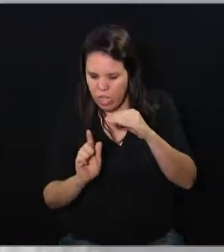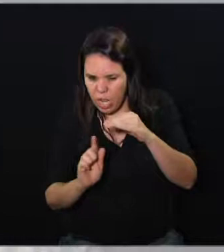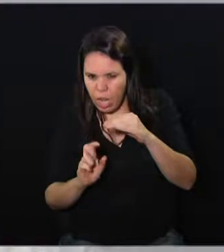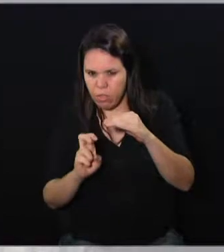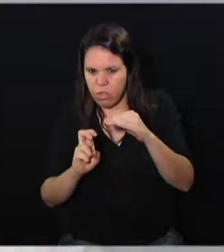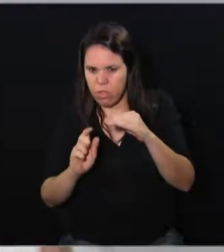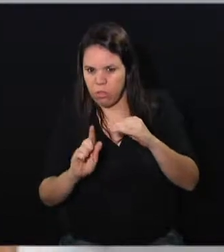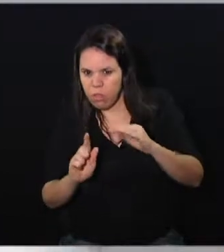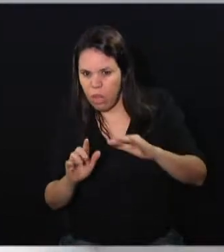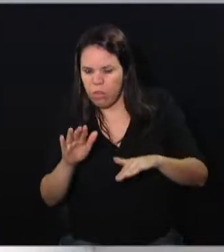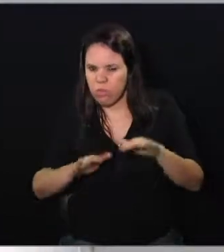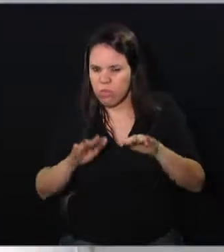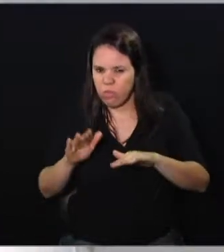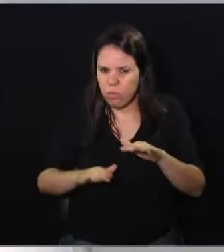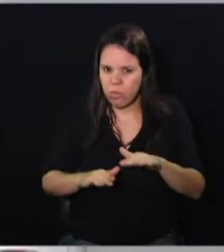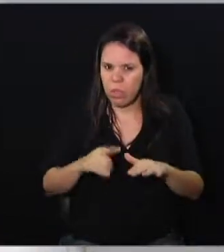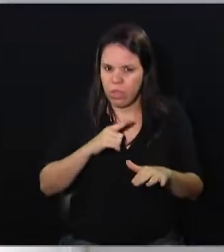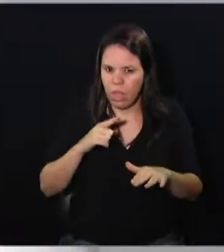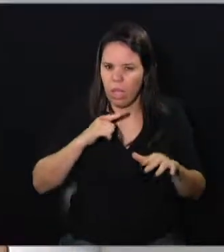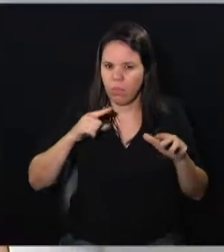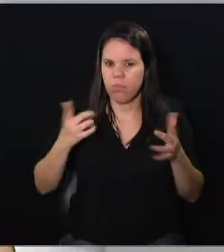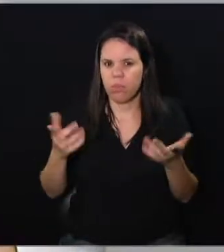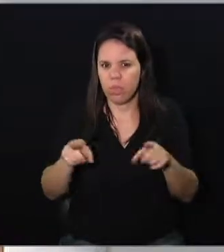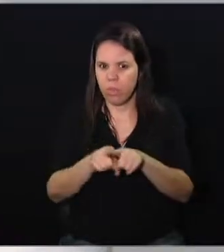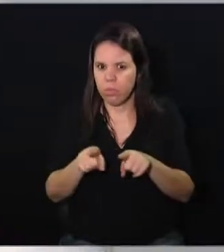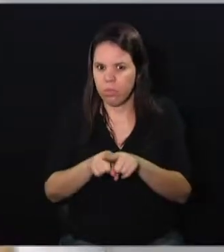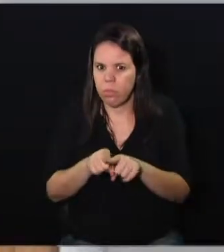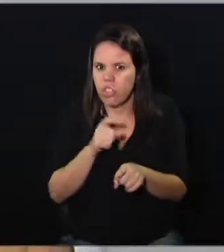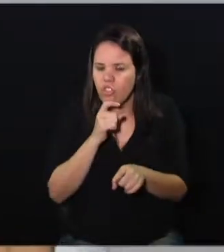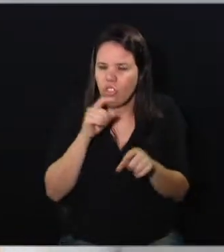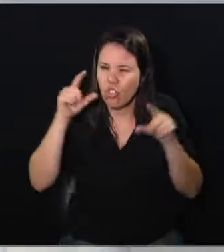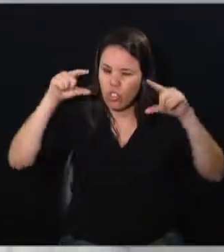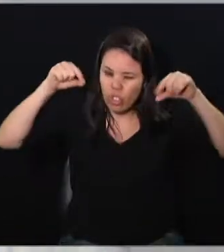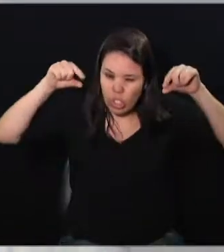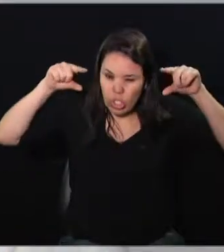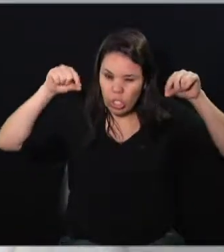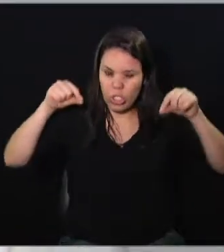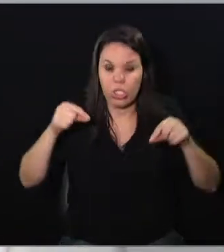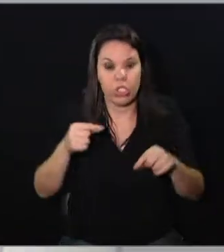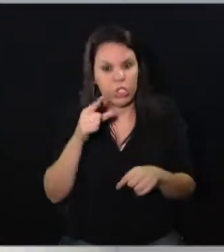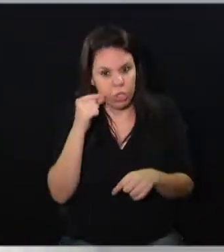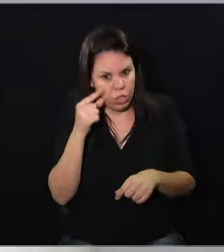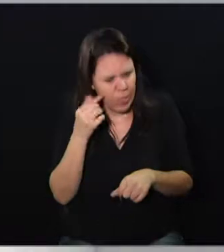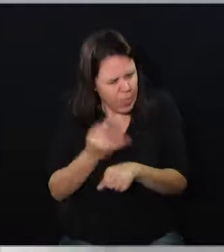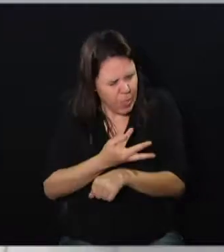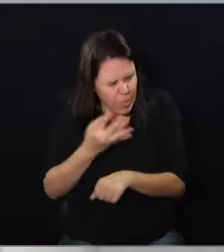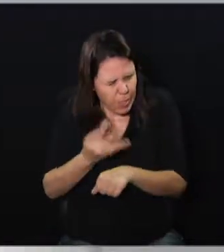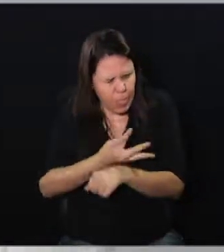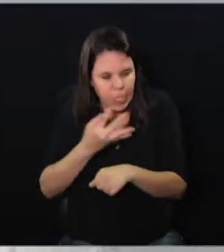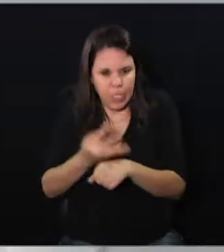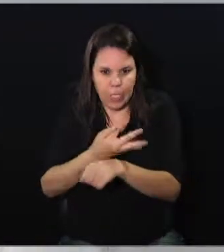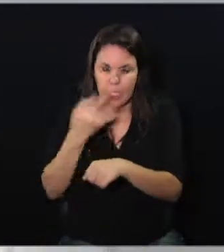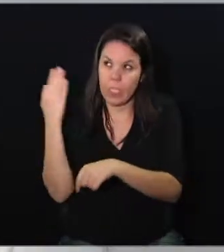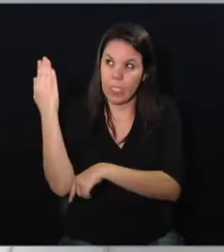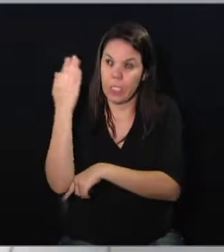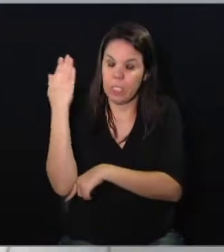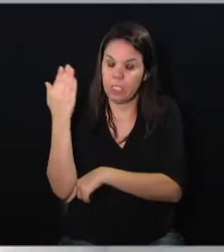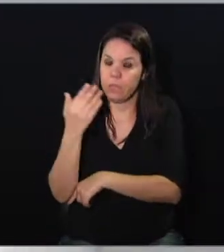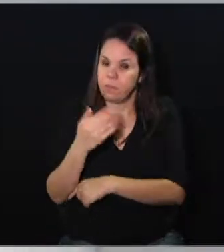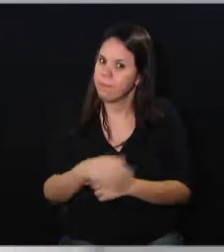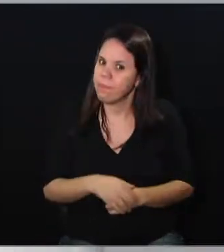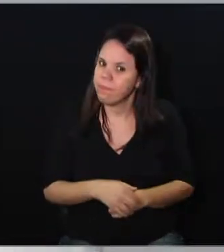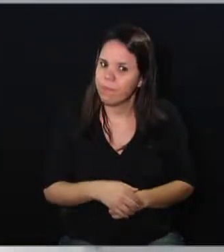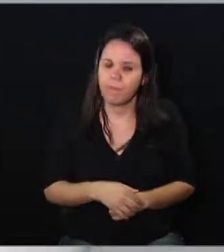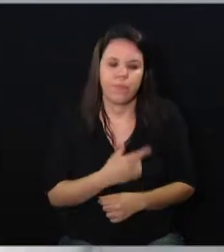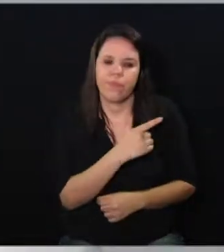graus, que acabam tendo até gotículas de gelo. E este gato suporta essa alteração climática muito bem. Nós não